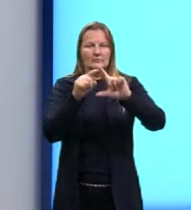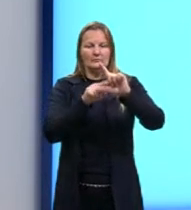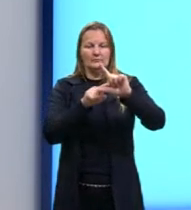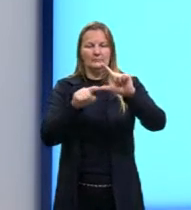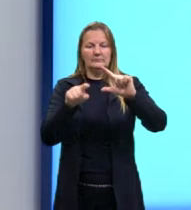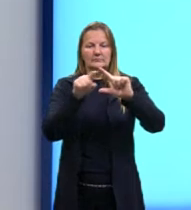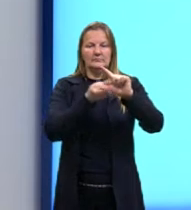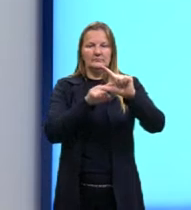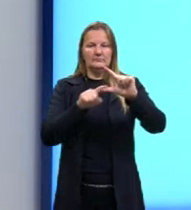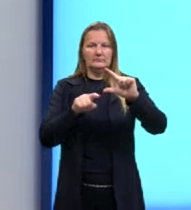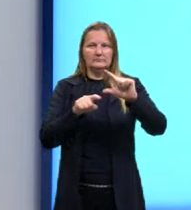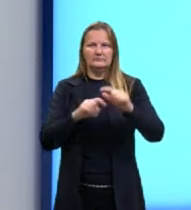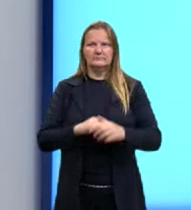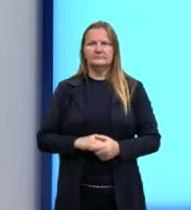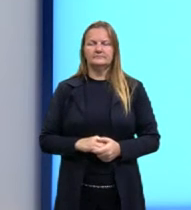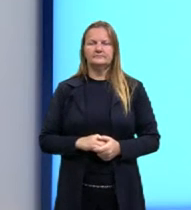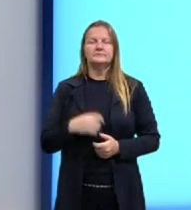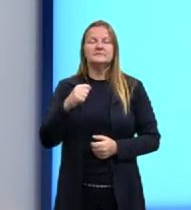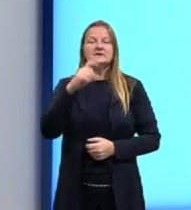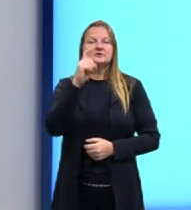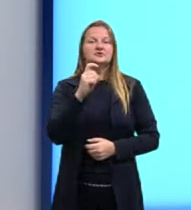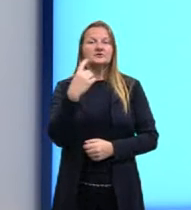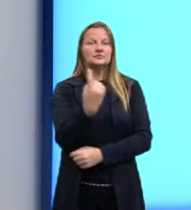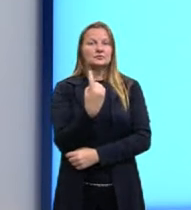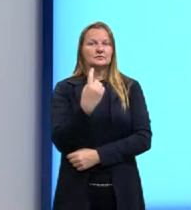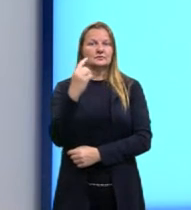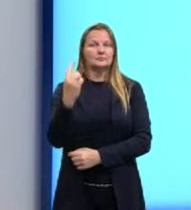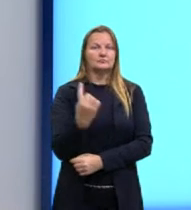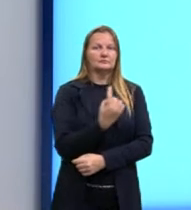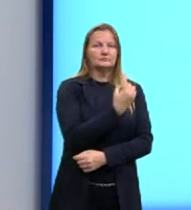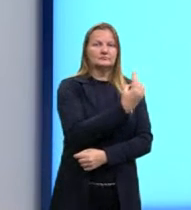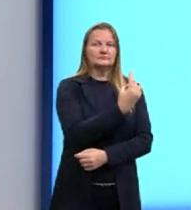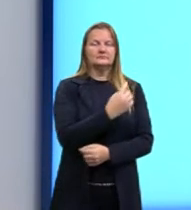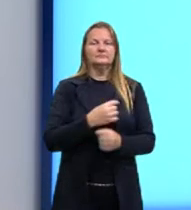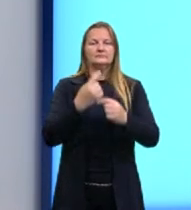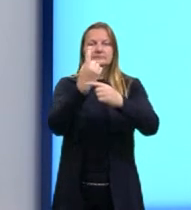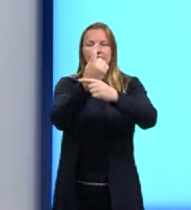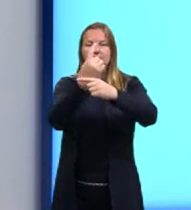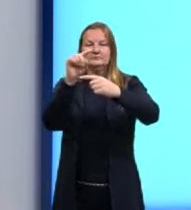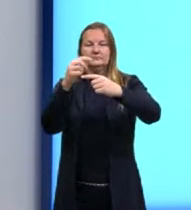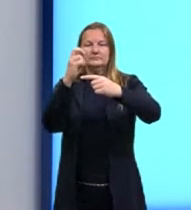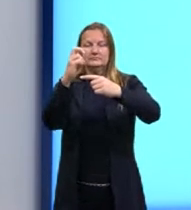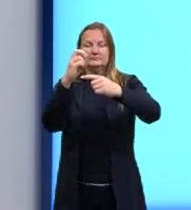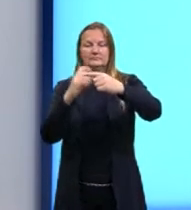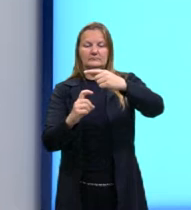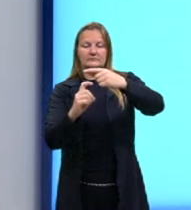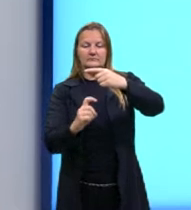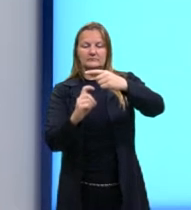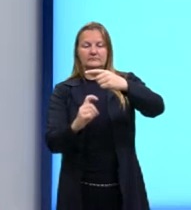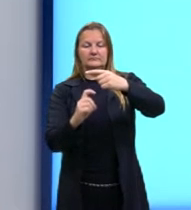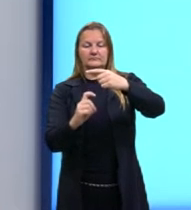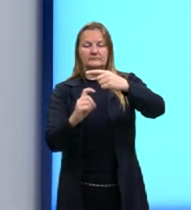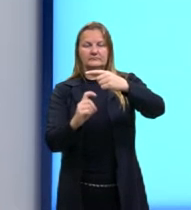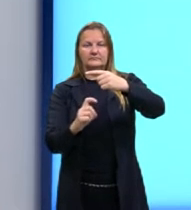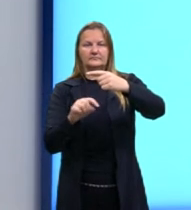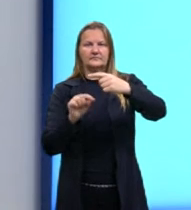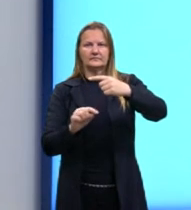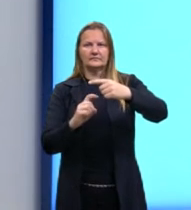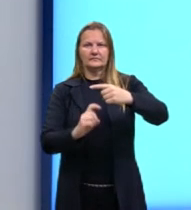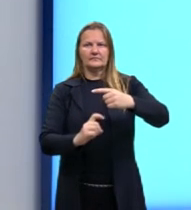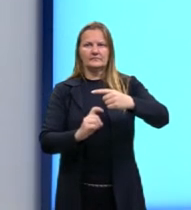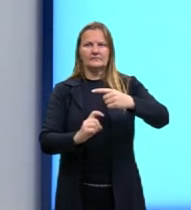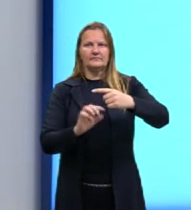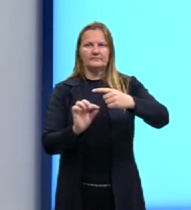o x E aí nós tínhamos 1,5 sobre x o que que nós vamos fazer tava o x estava